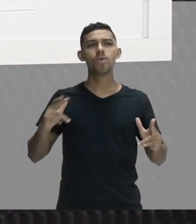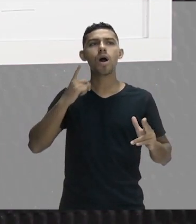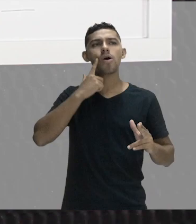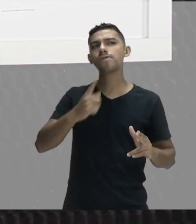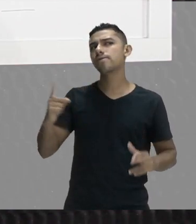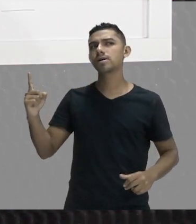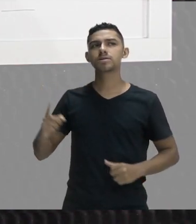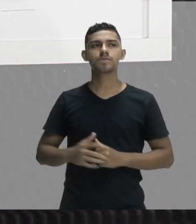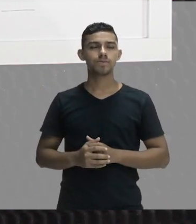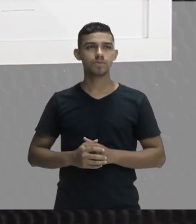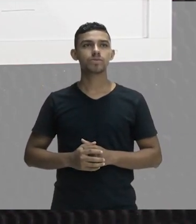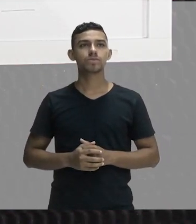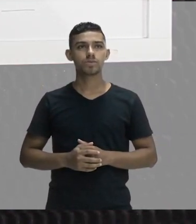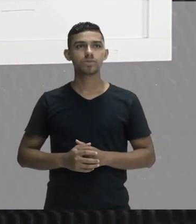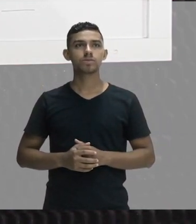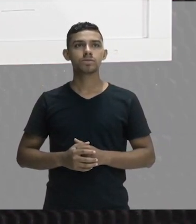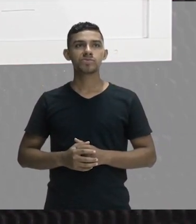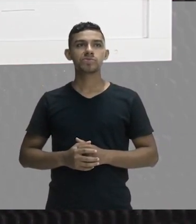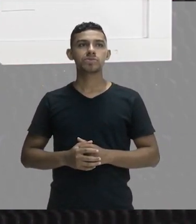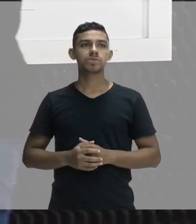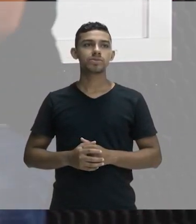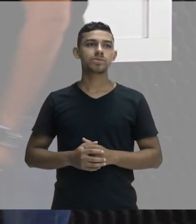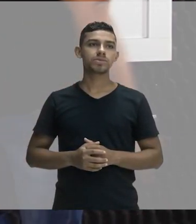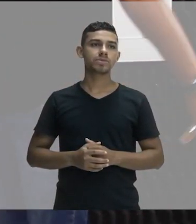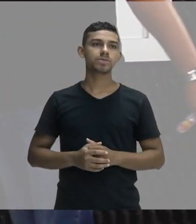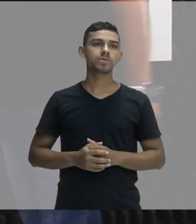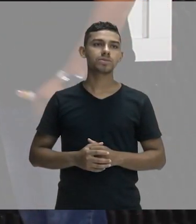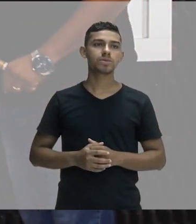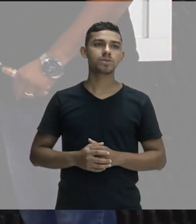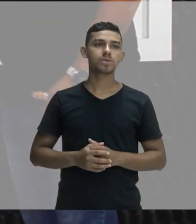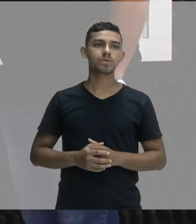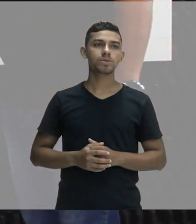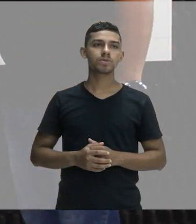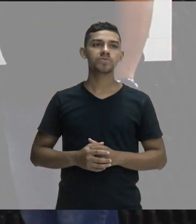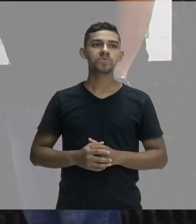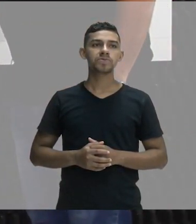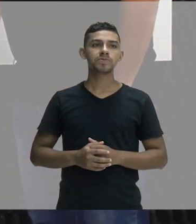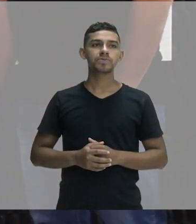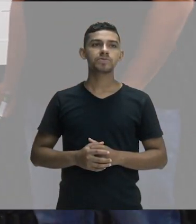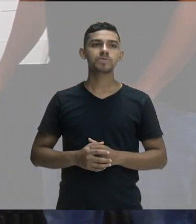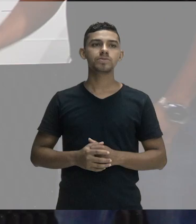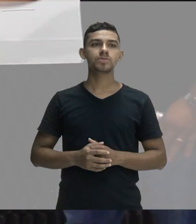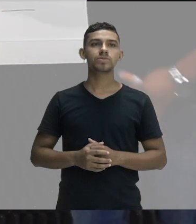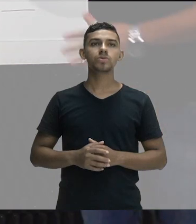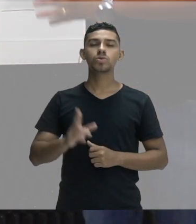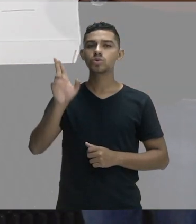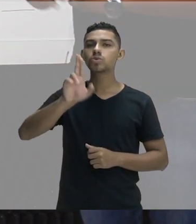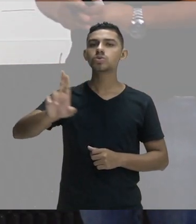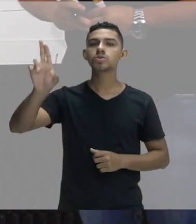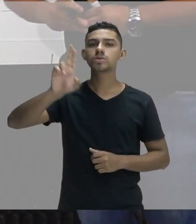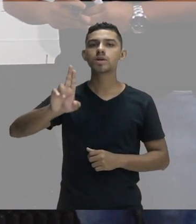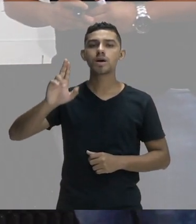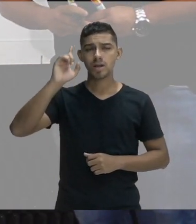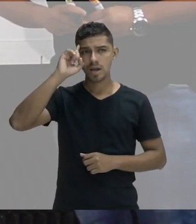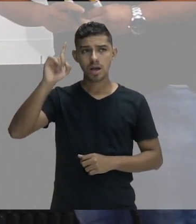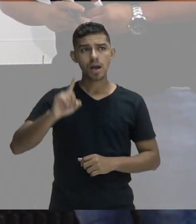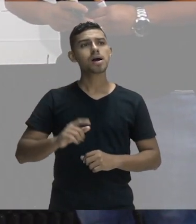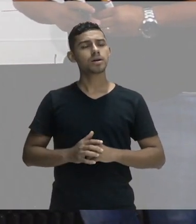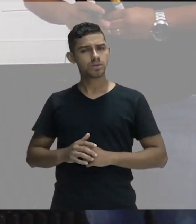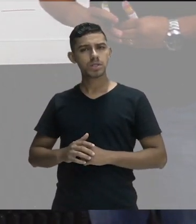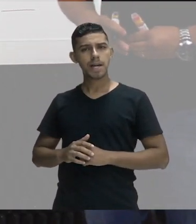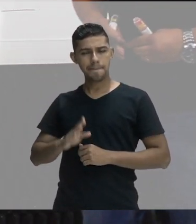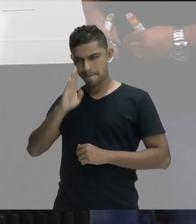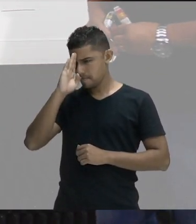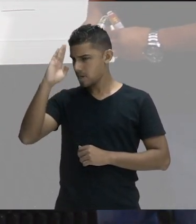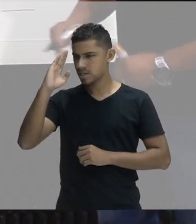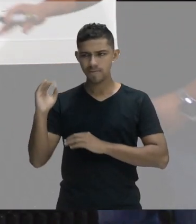Veja, vamos responder essa mesma situação aqui usando o nosso princípio fundamental da